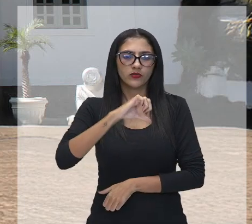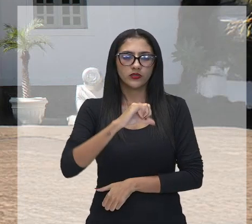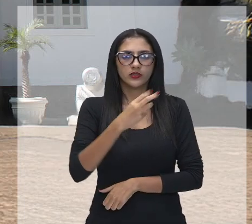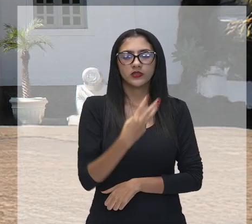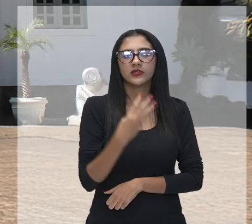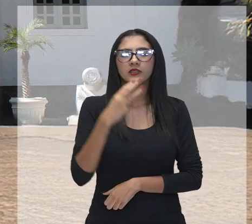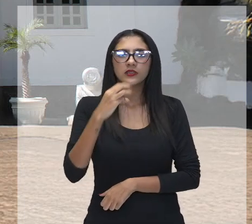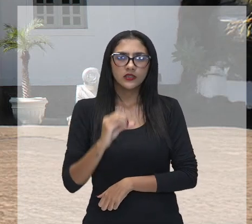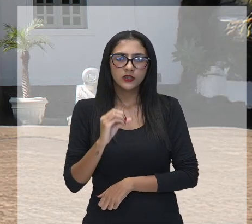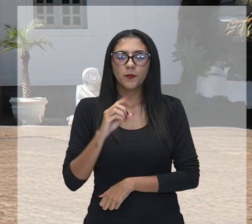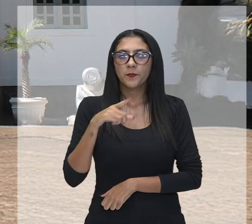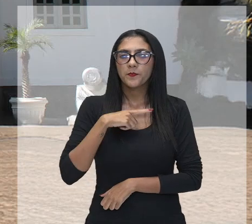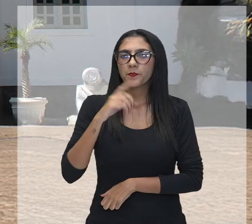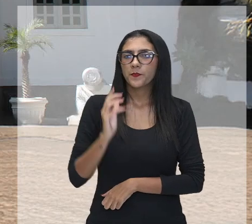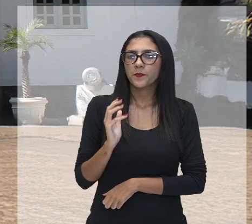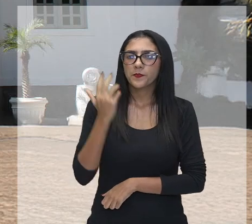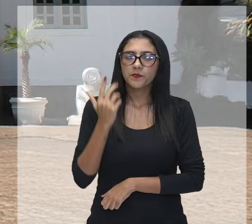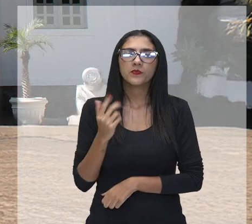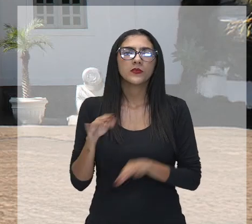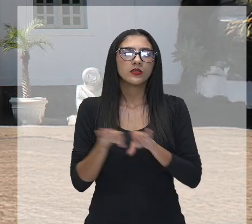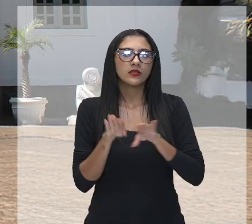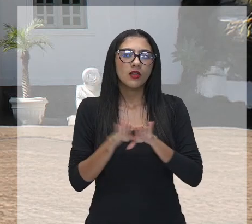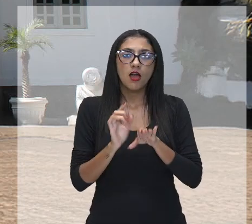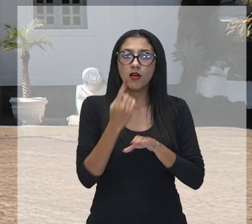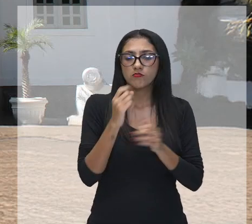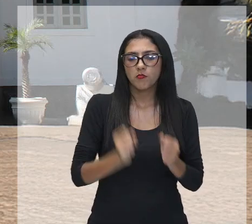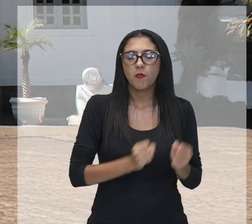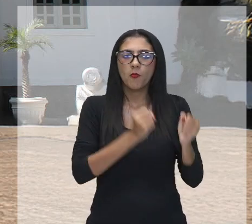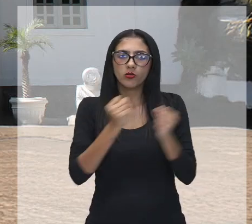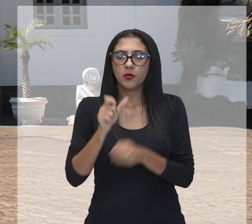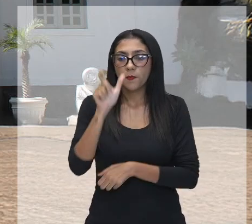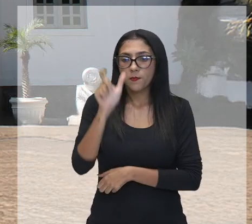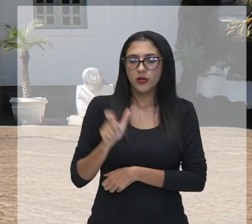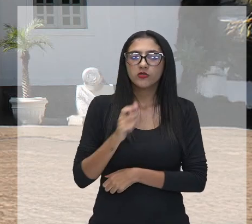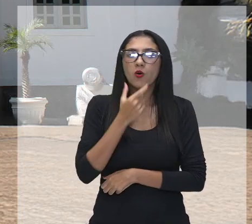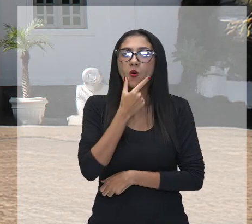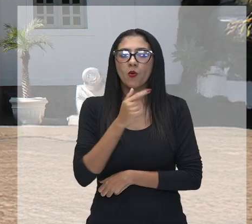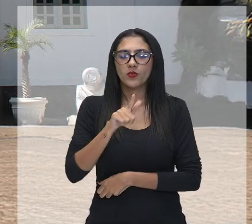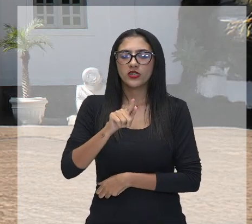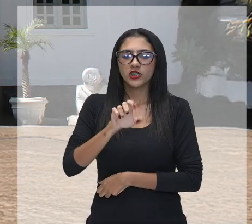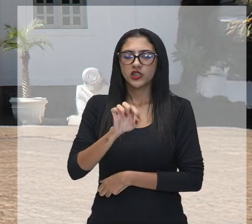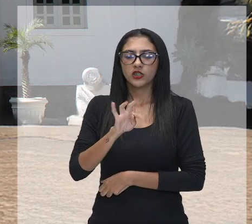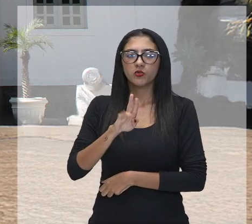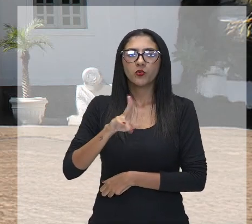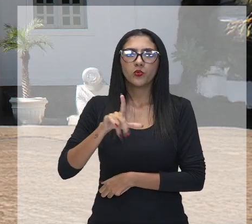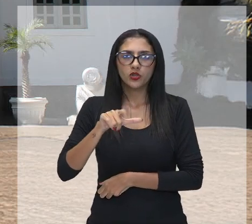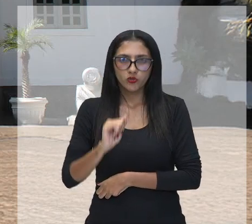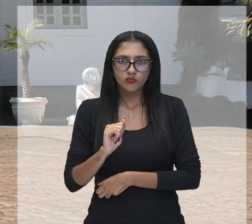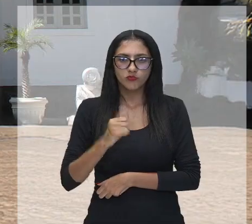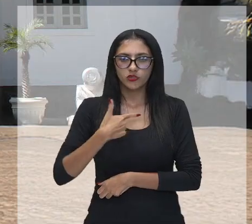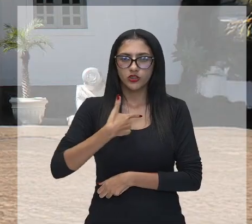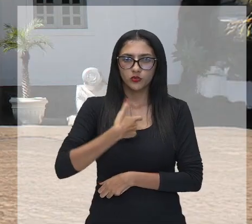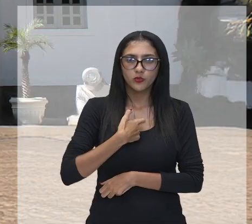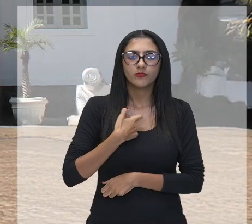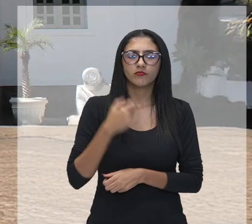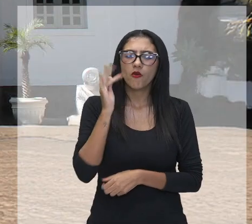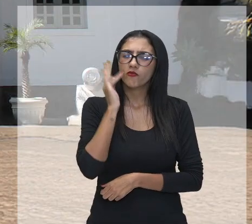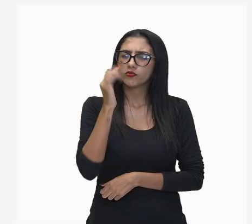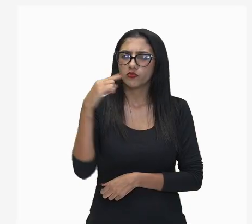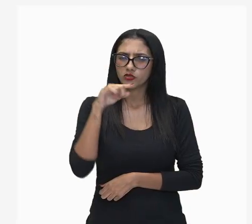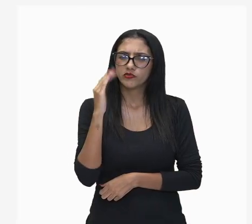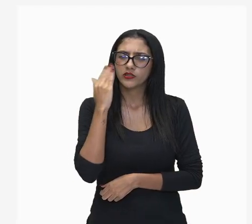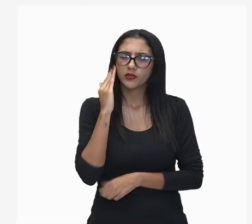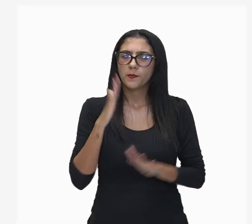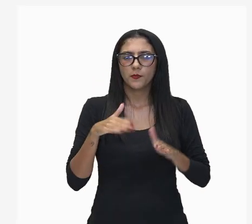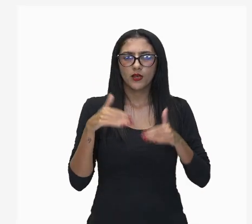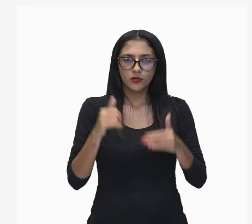de 1930 vai colocar no poder a figura de Getúlio Vargas, que vocês verão futuramente. Continuando, o